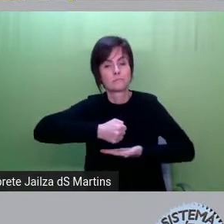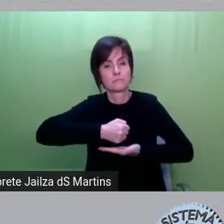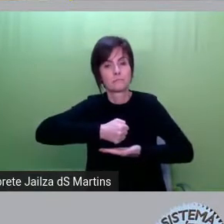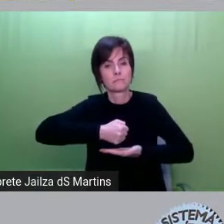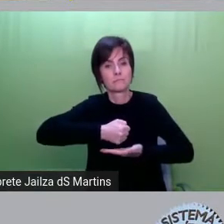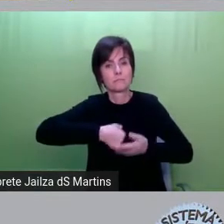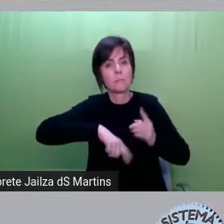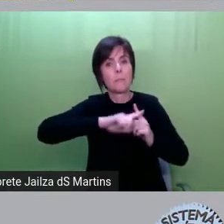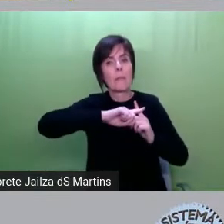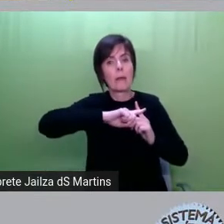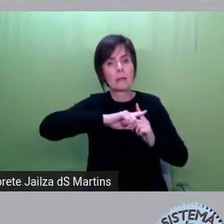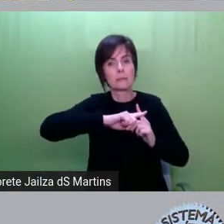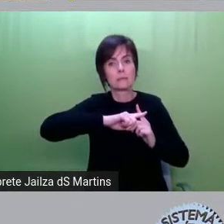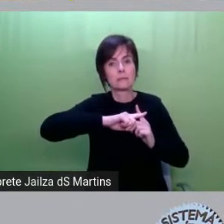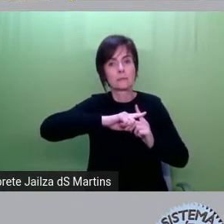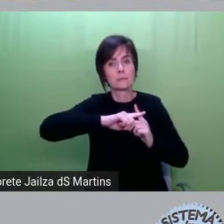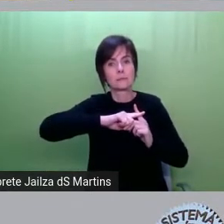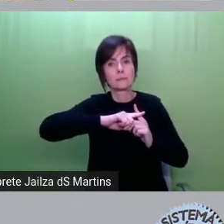cupom cambial.